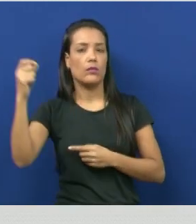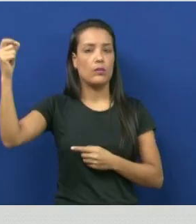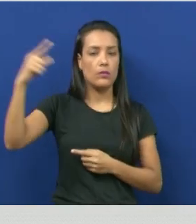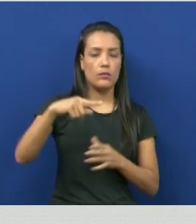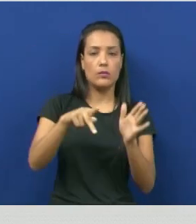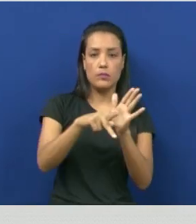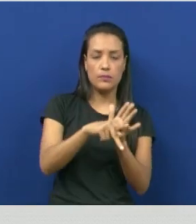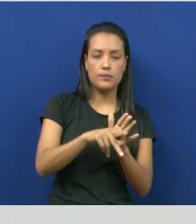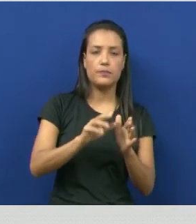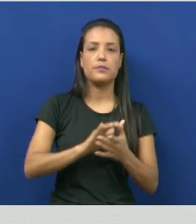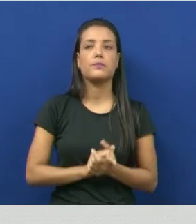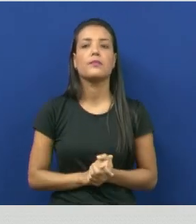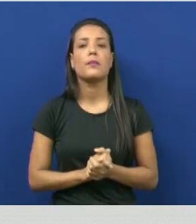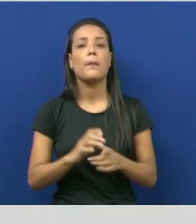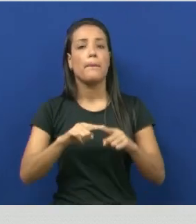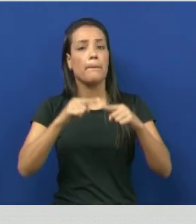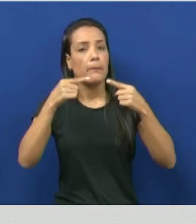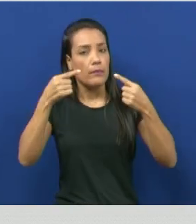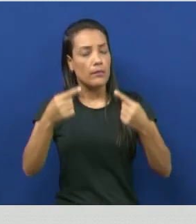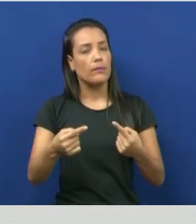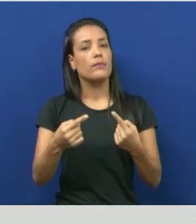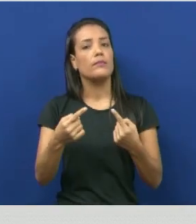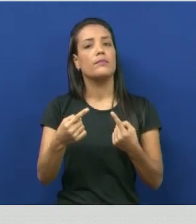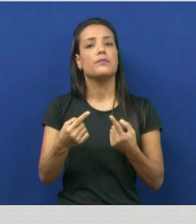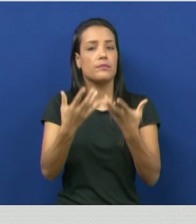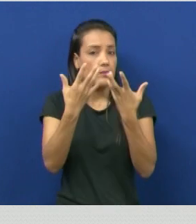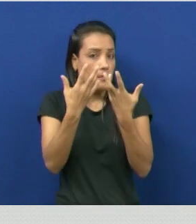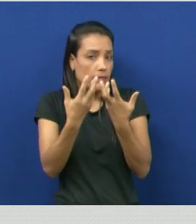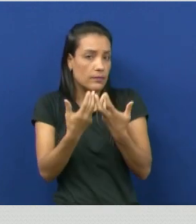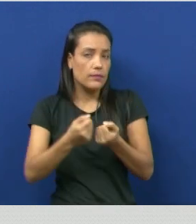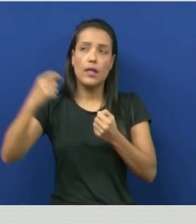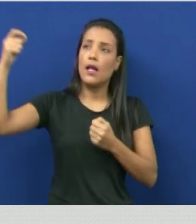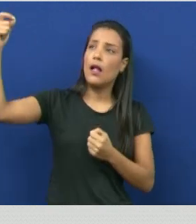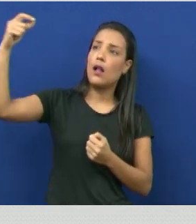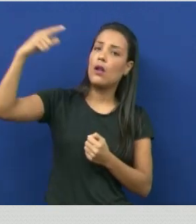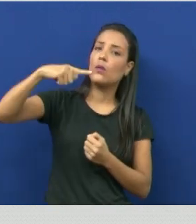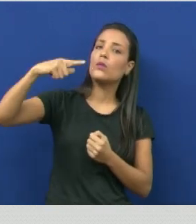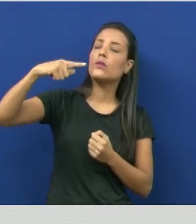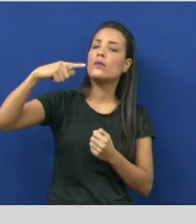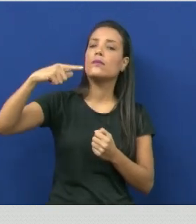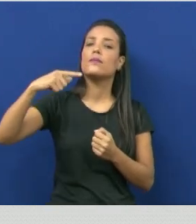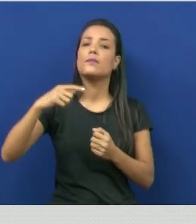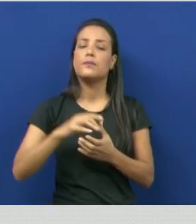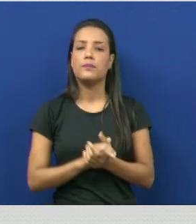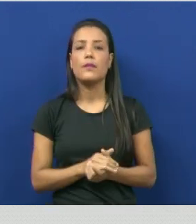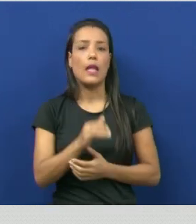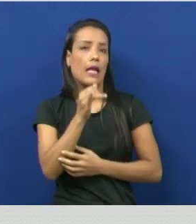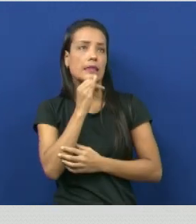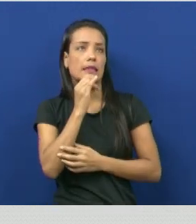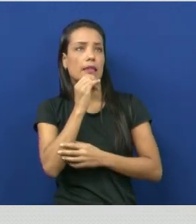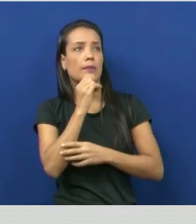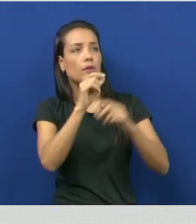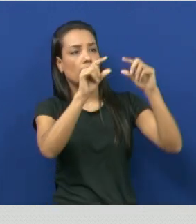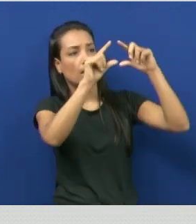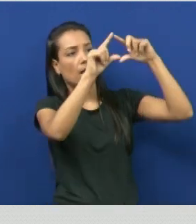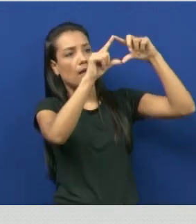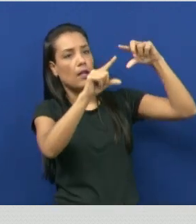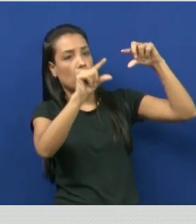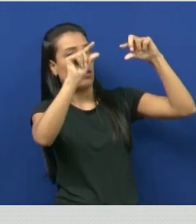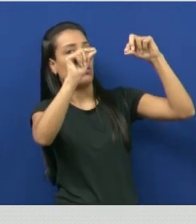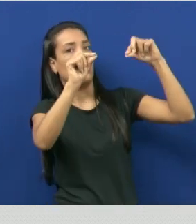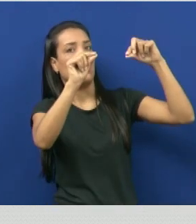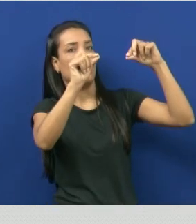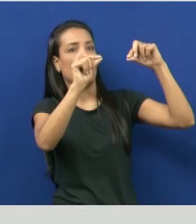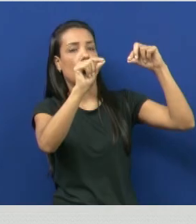luz própria e recebem a luz, por exemplo, do Sol, como é o caso da Lua, tá? Um outro